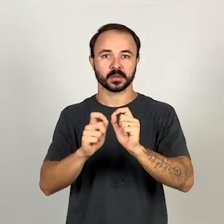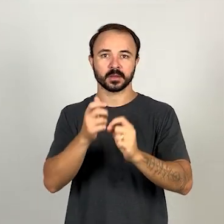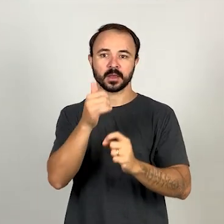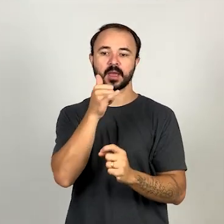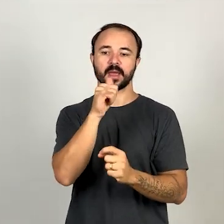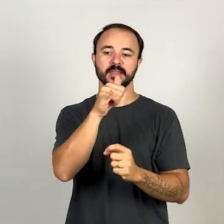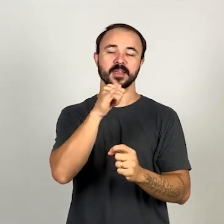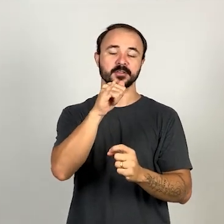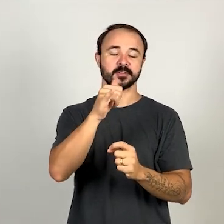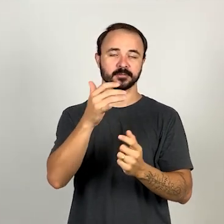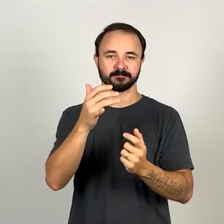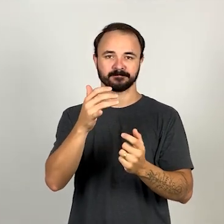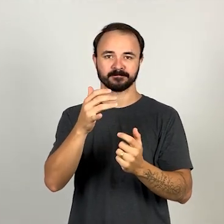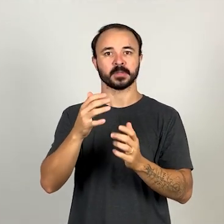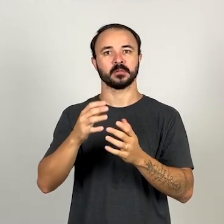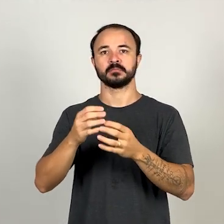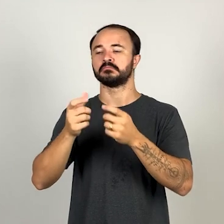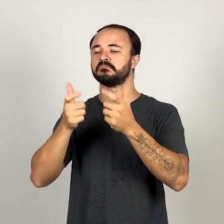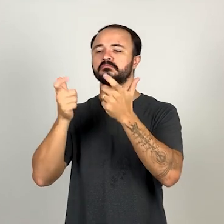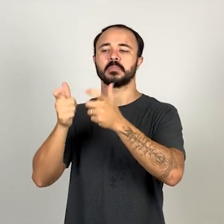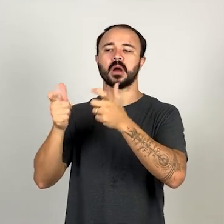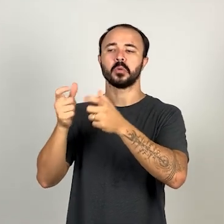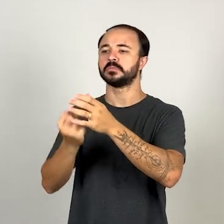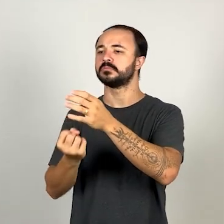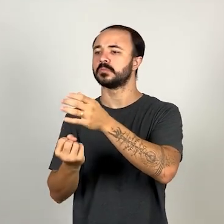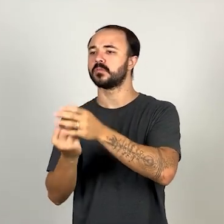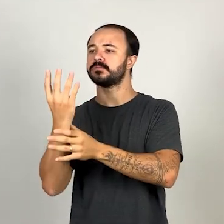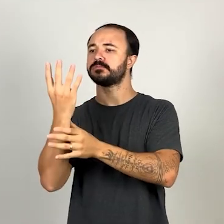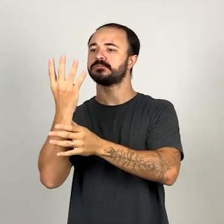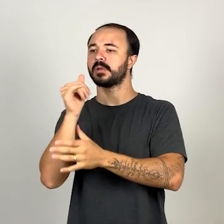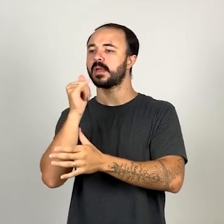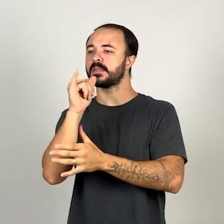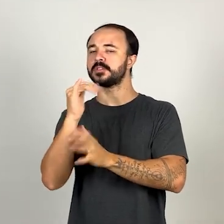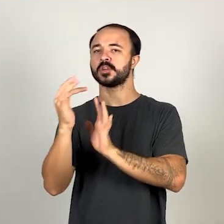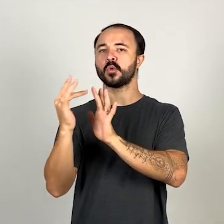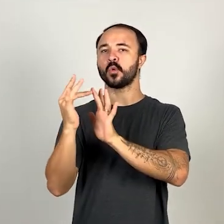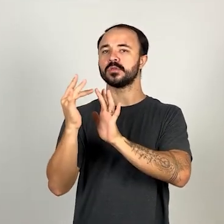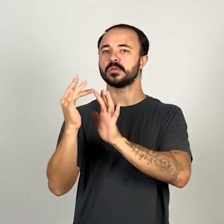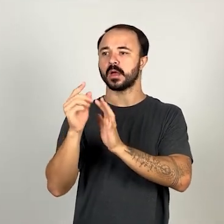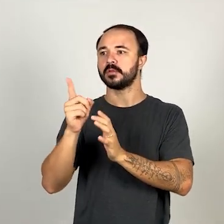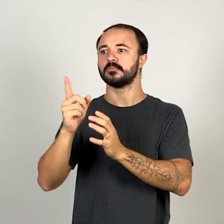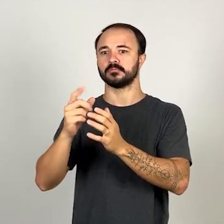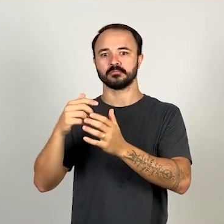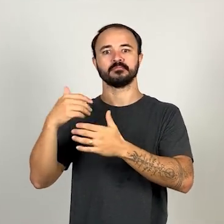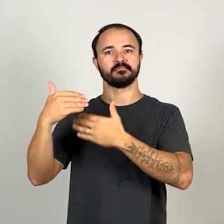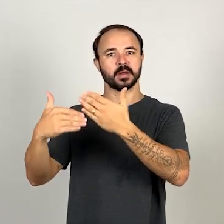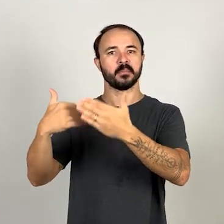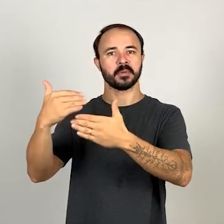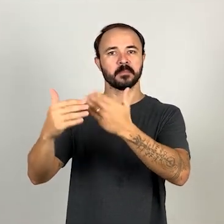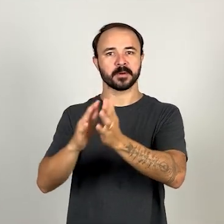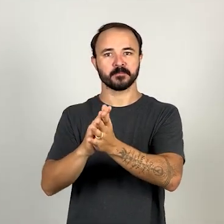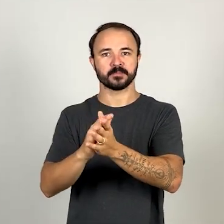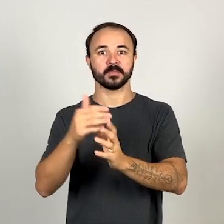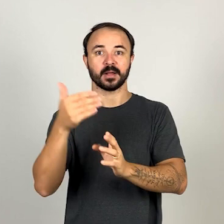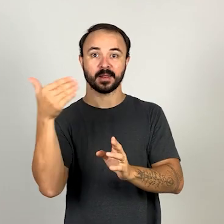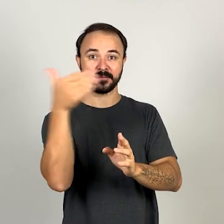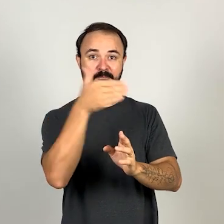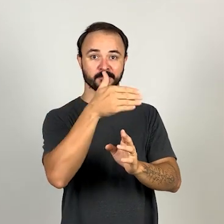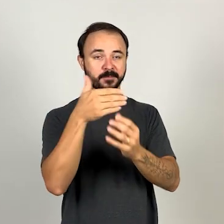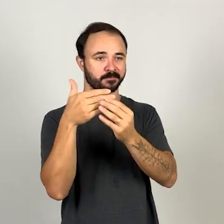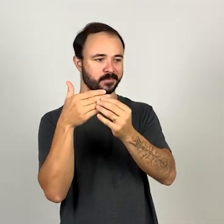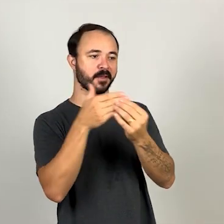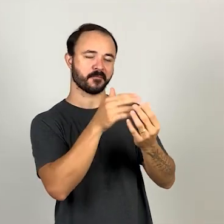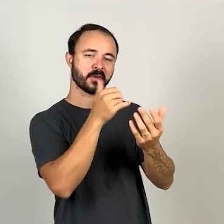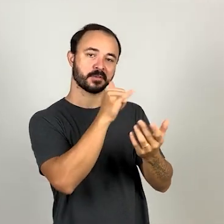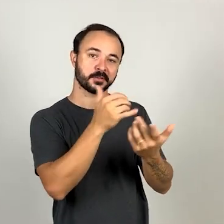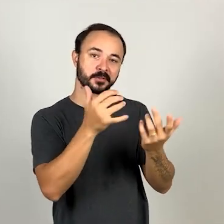vai fornecer cargas elétricas que vão percorrer um determinado circuito. Quando construímos um circuito